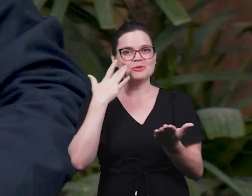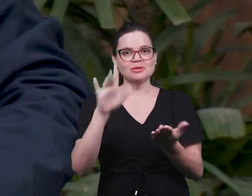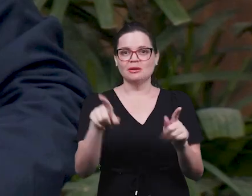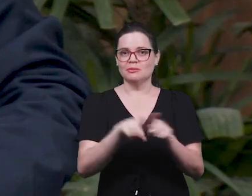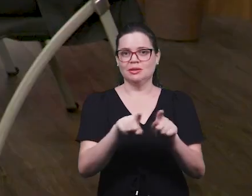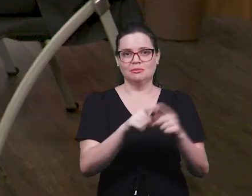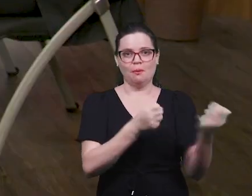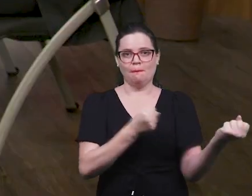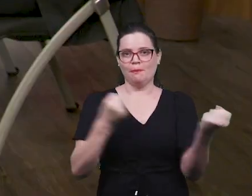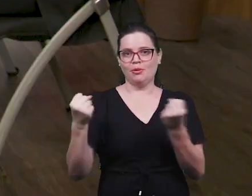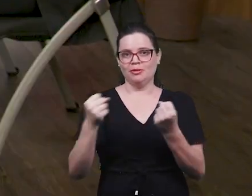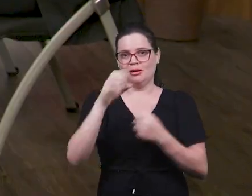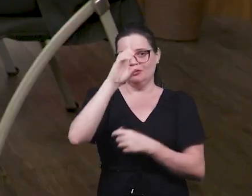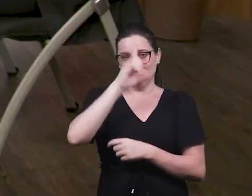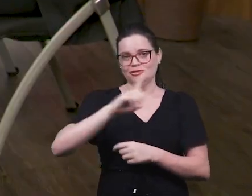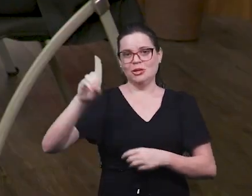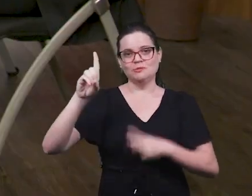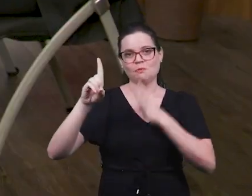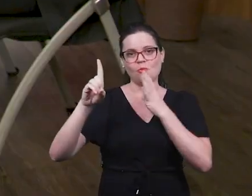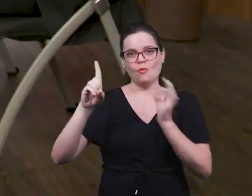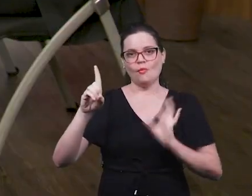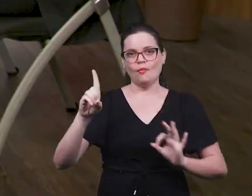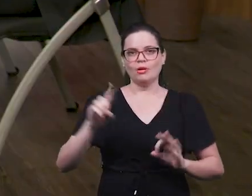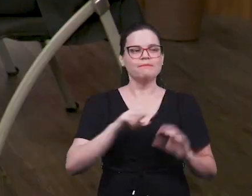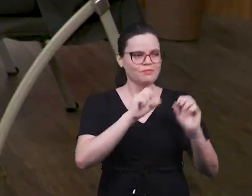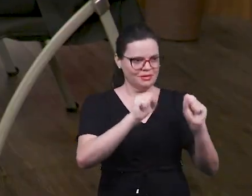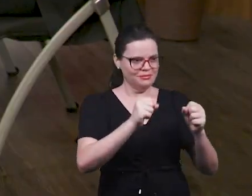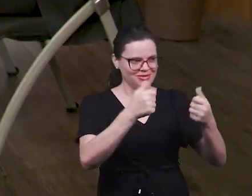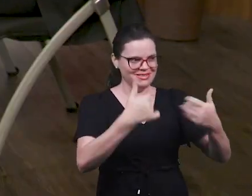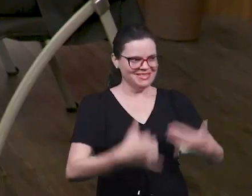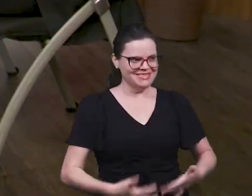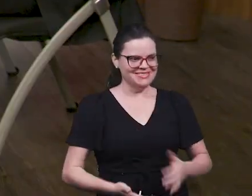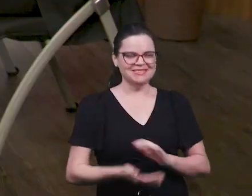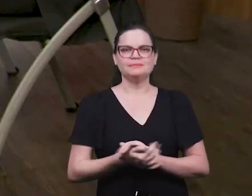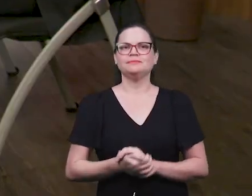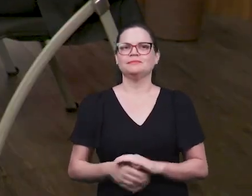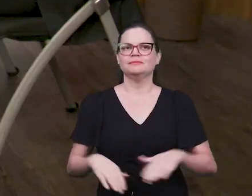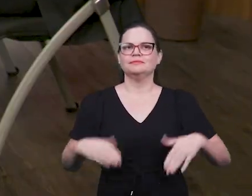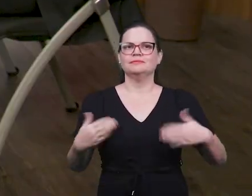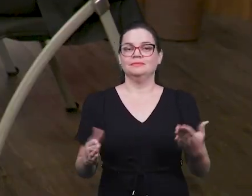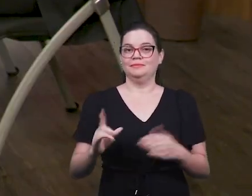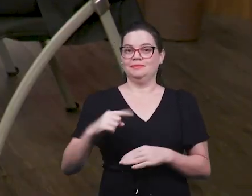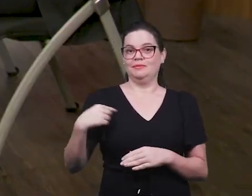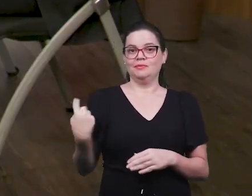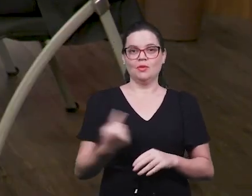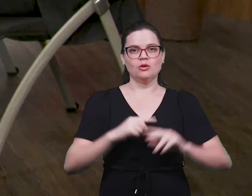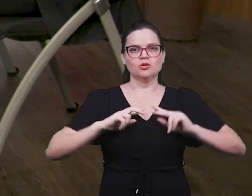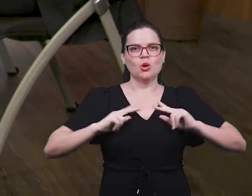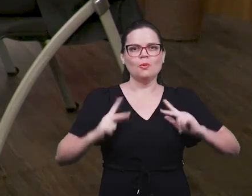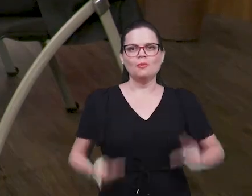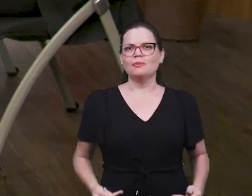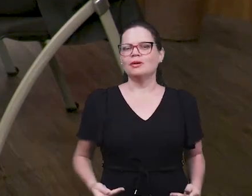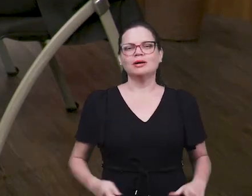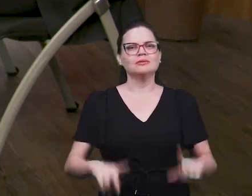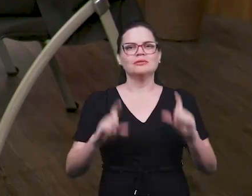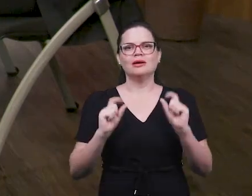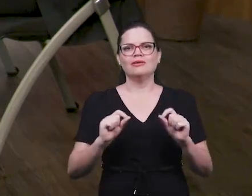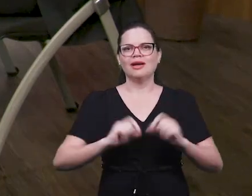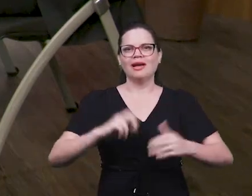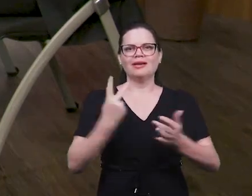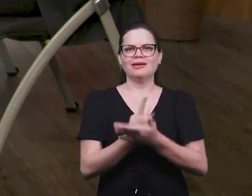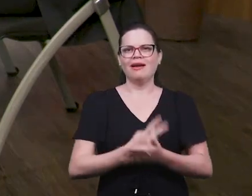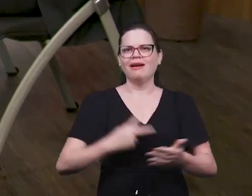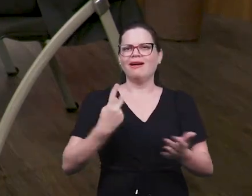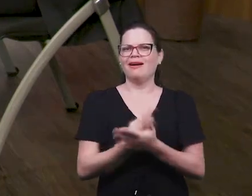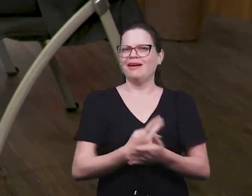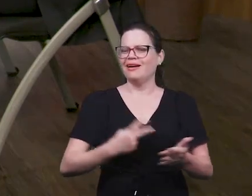Júlio? É verdade. Pode falar. O grande erro do homem é desprezar esse recurso que é a